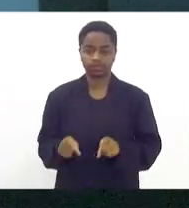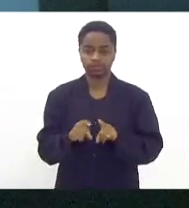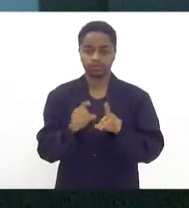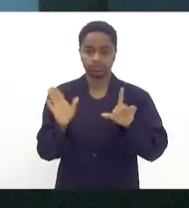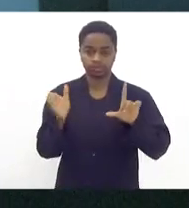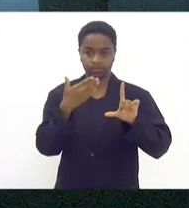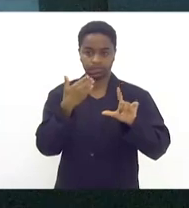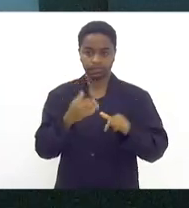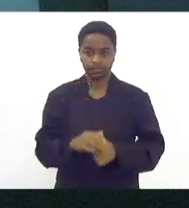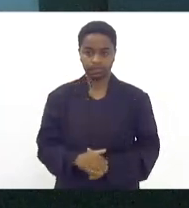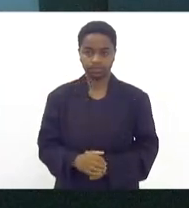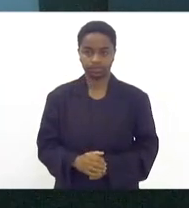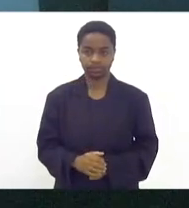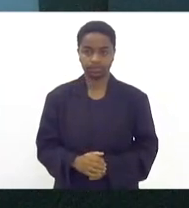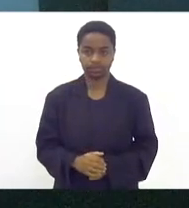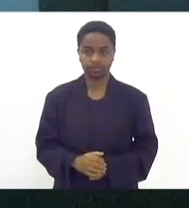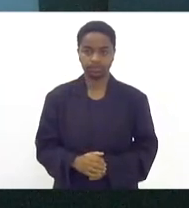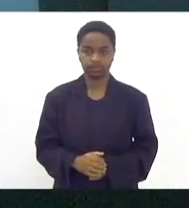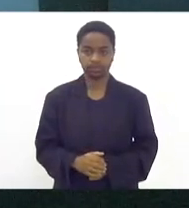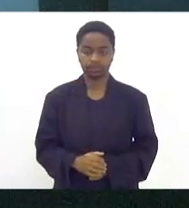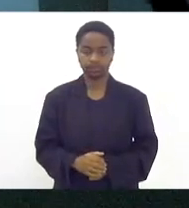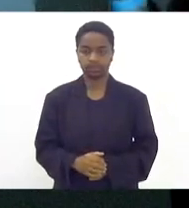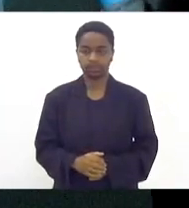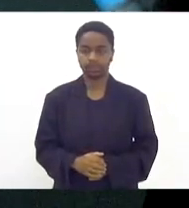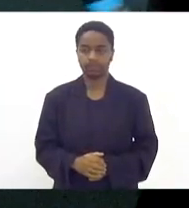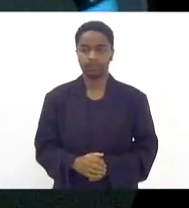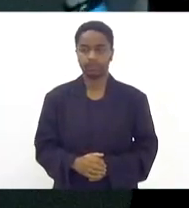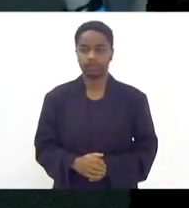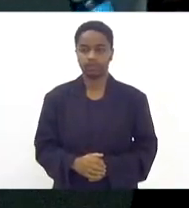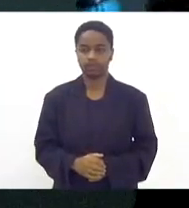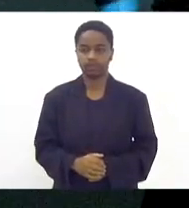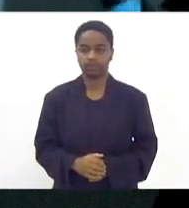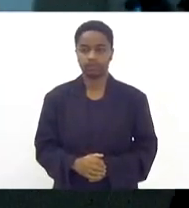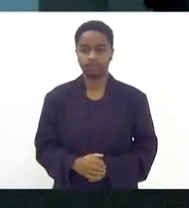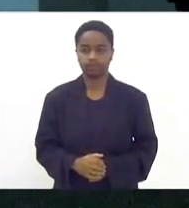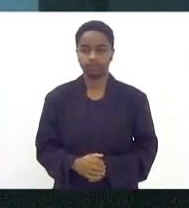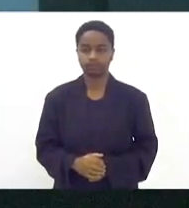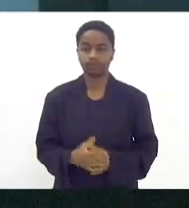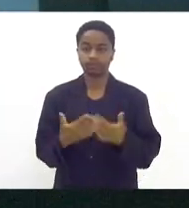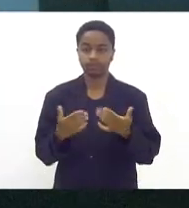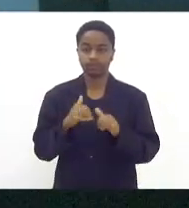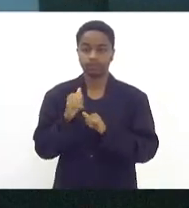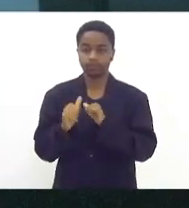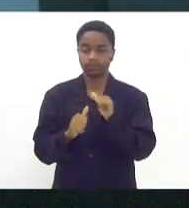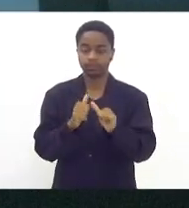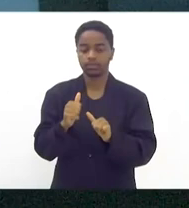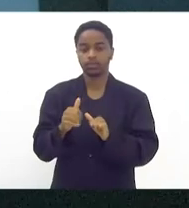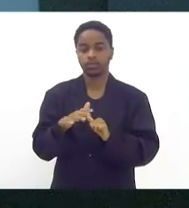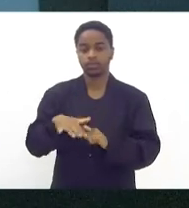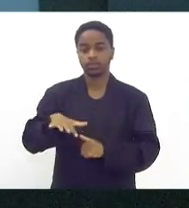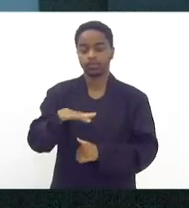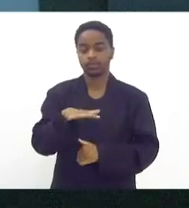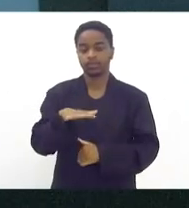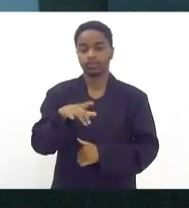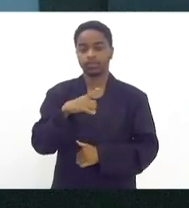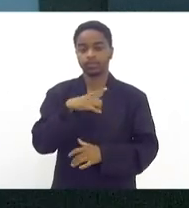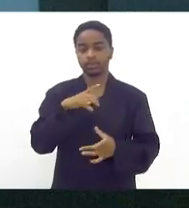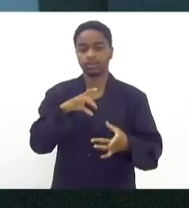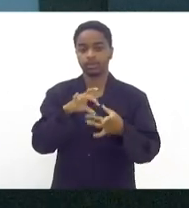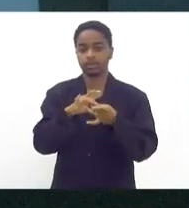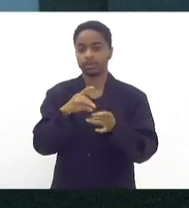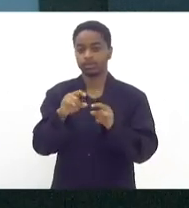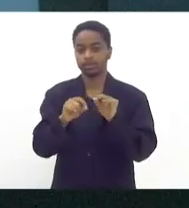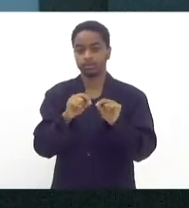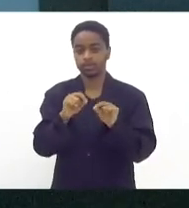por favor e ela esse essa atualização do ela está baseada